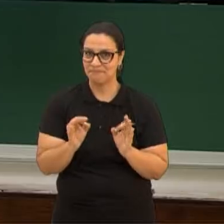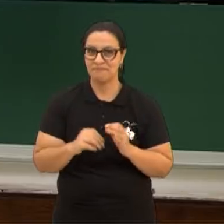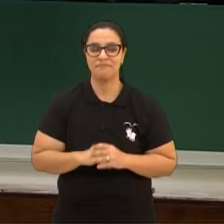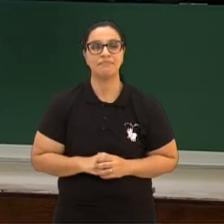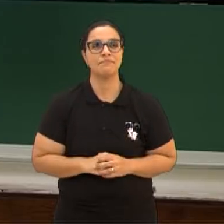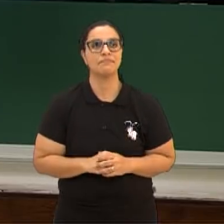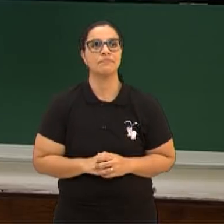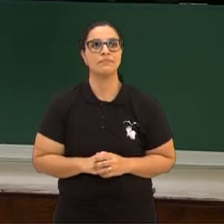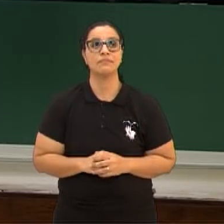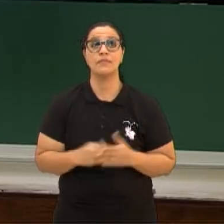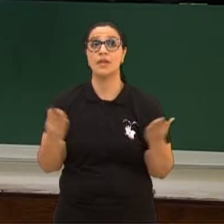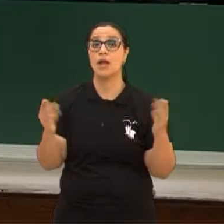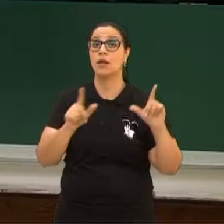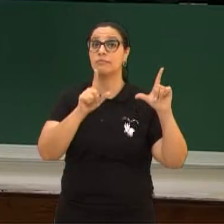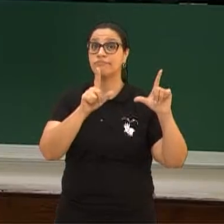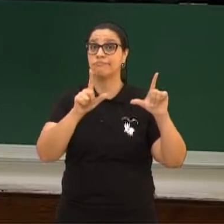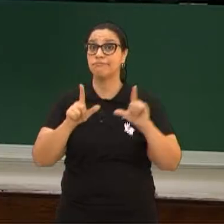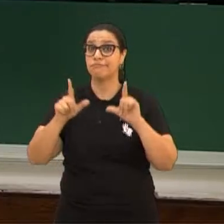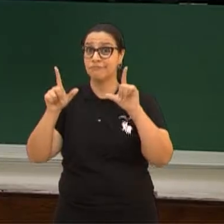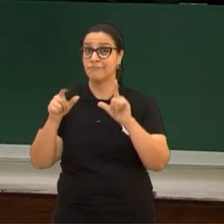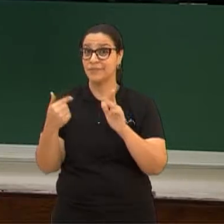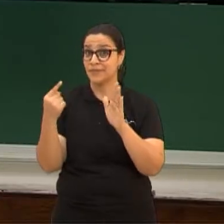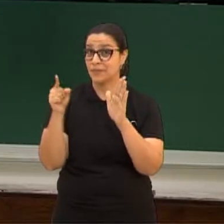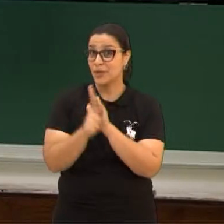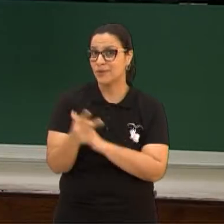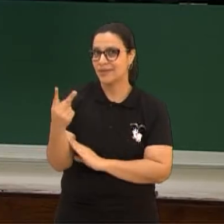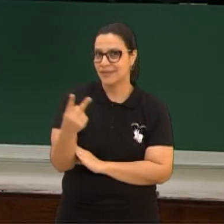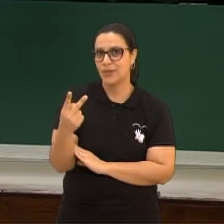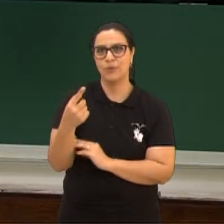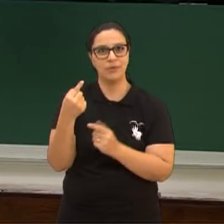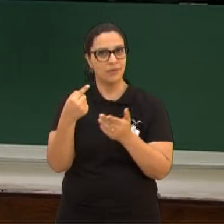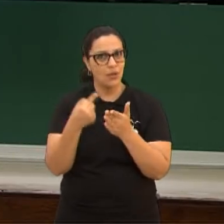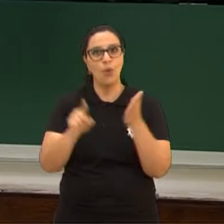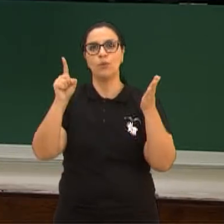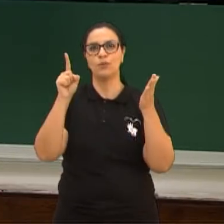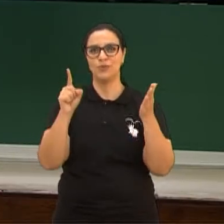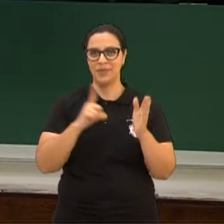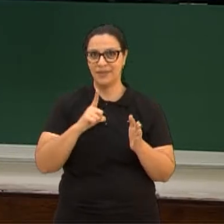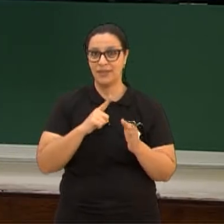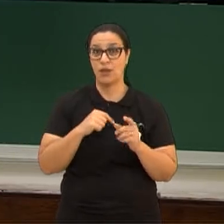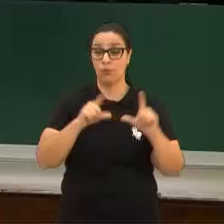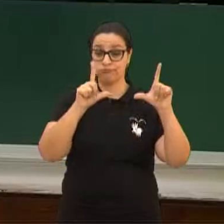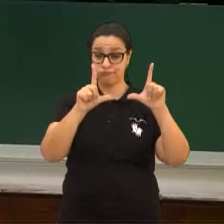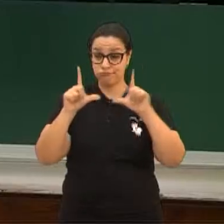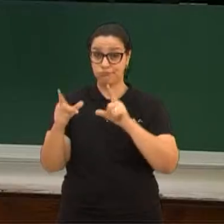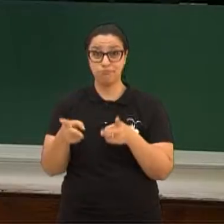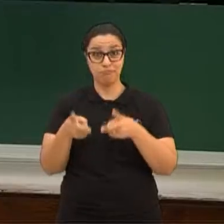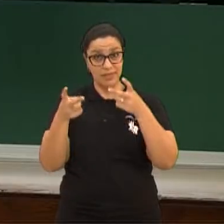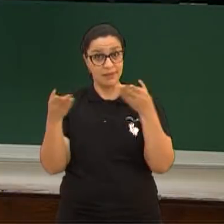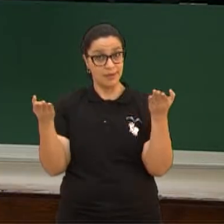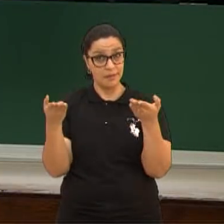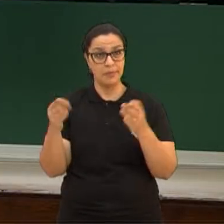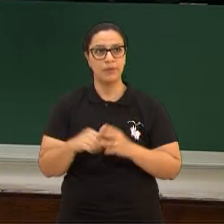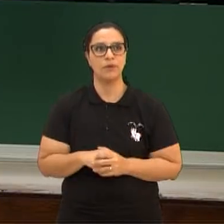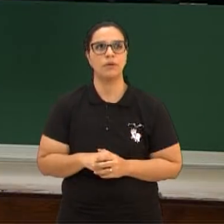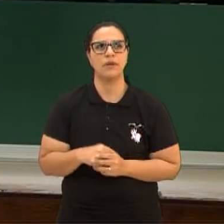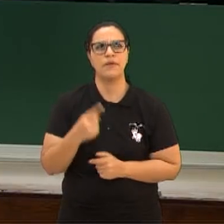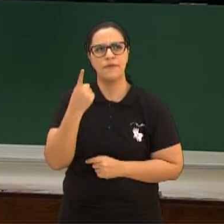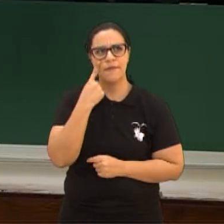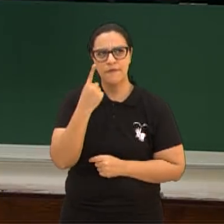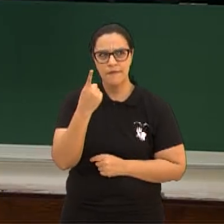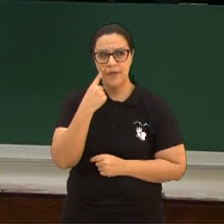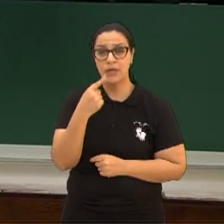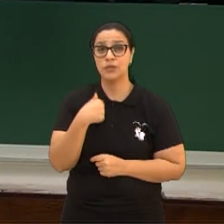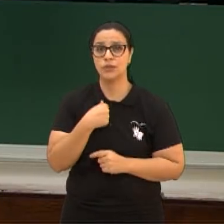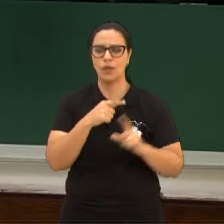Vamos para o segundo e último quiz. Observem essa outra comic strip. Observe